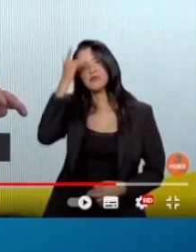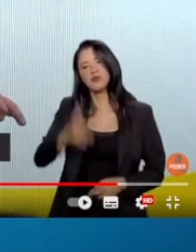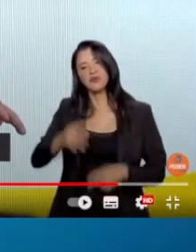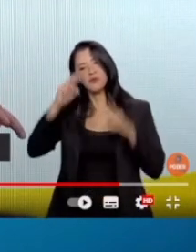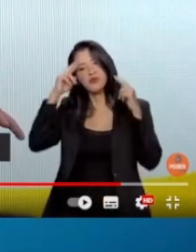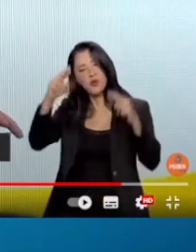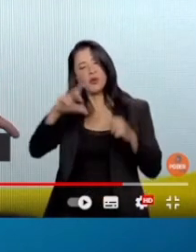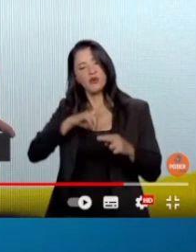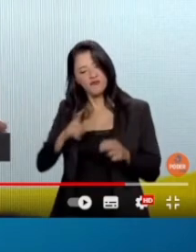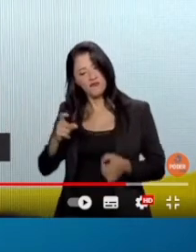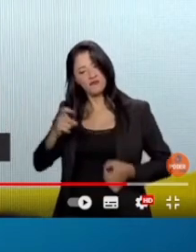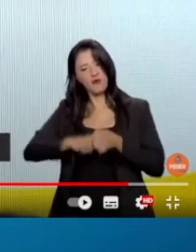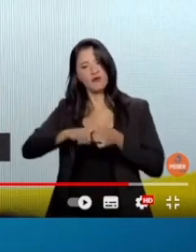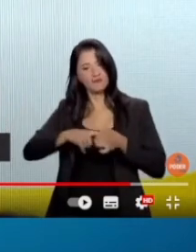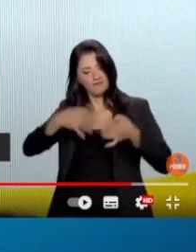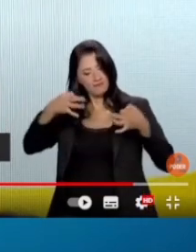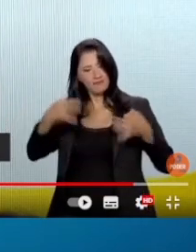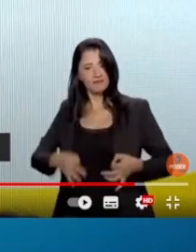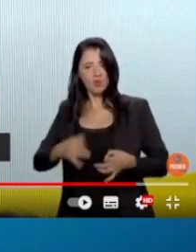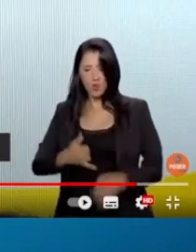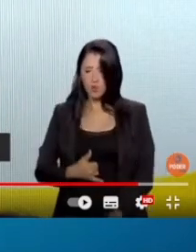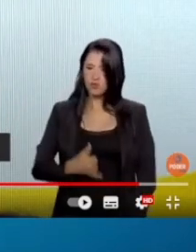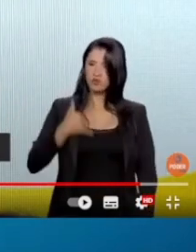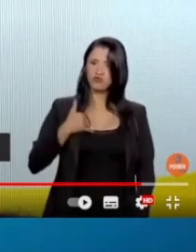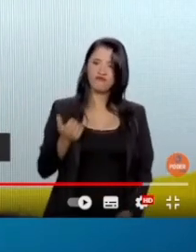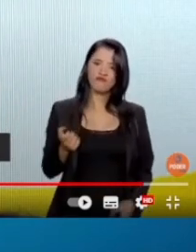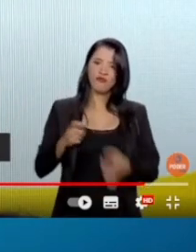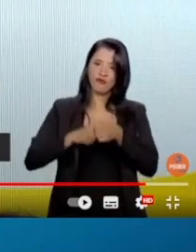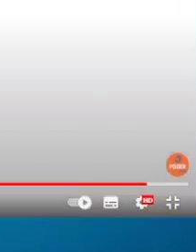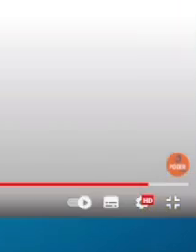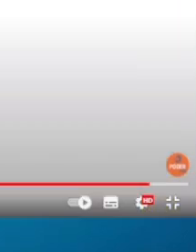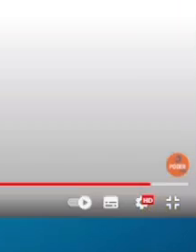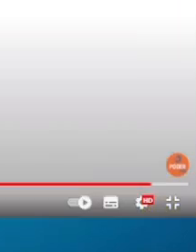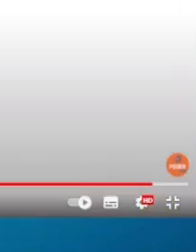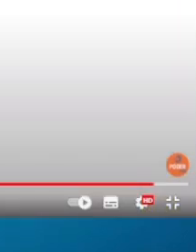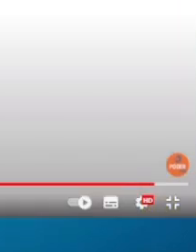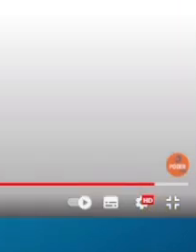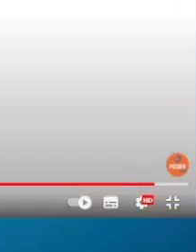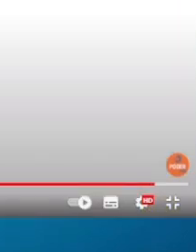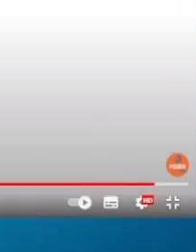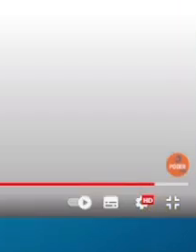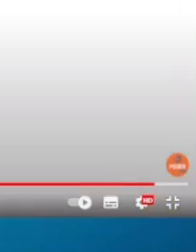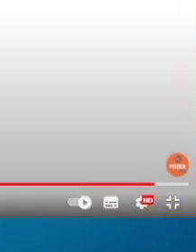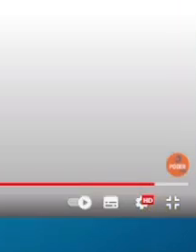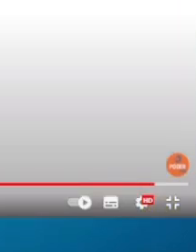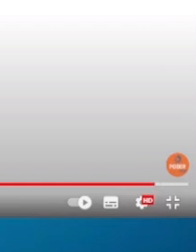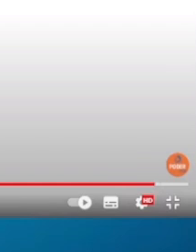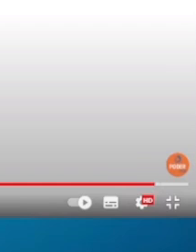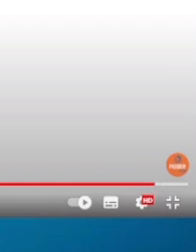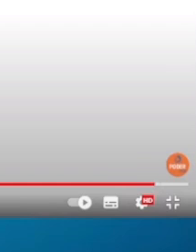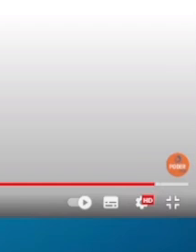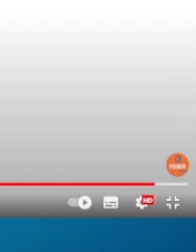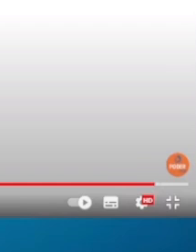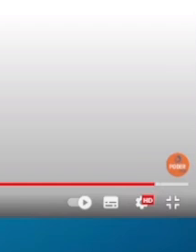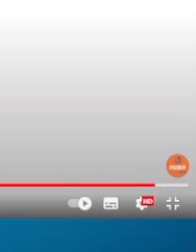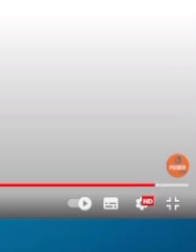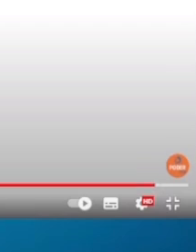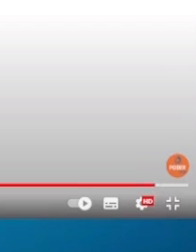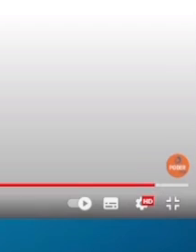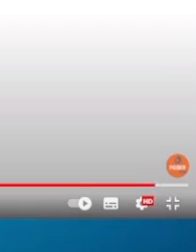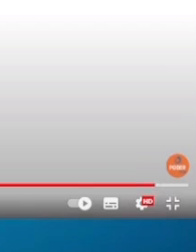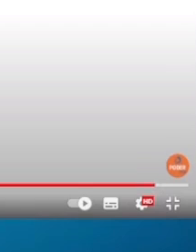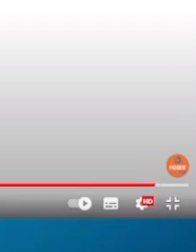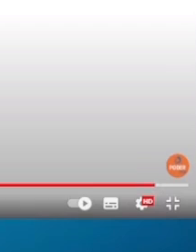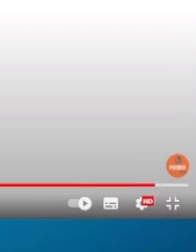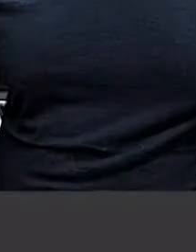Recupera a dignidade, o orgulho do ser humano. Viu como ele dá a pausa do aplauso